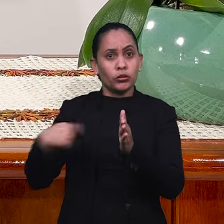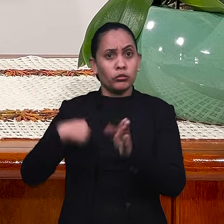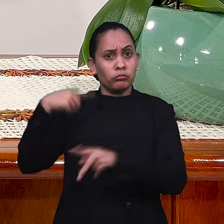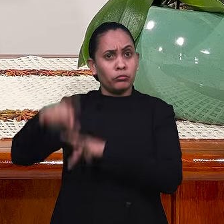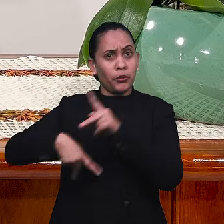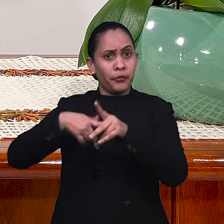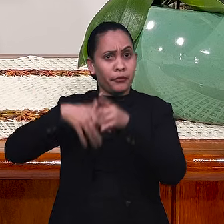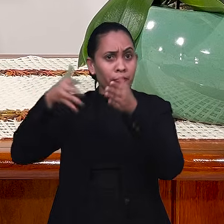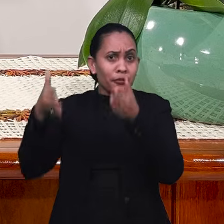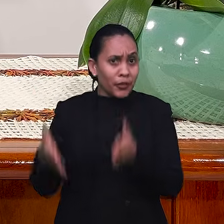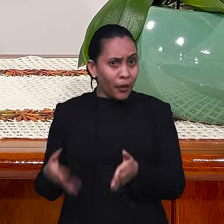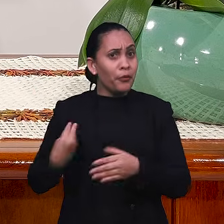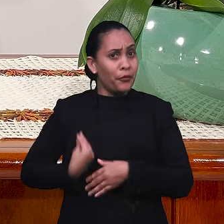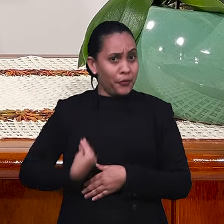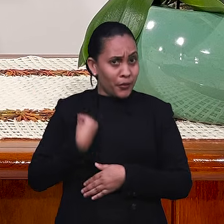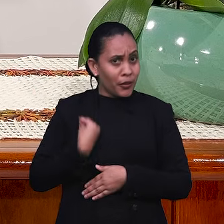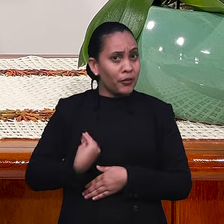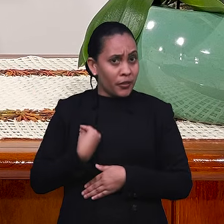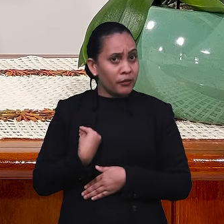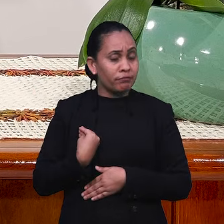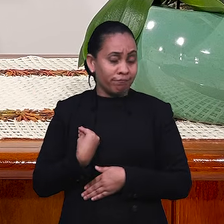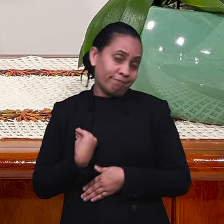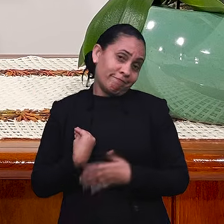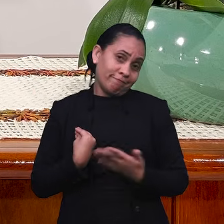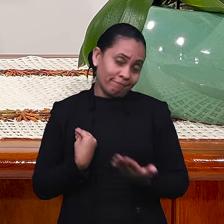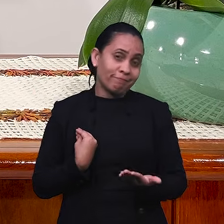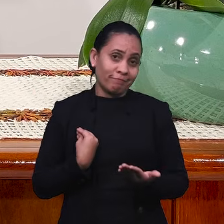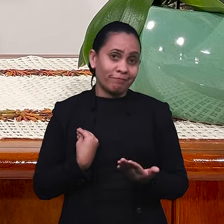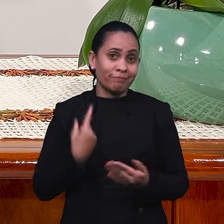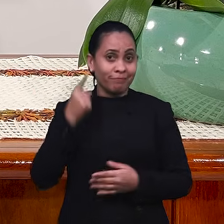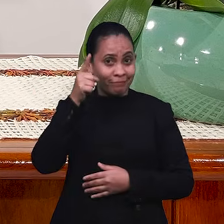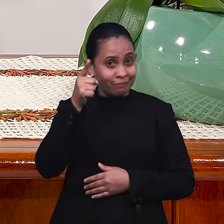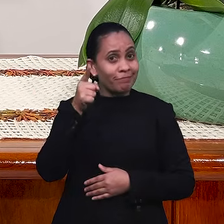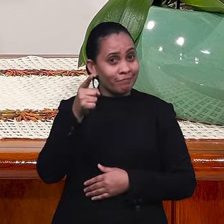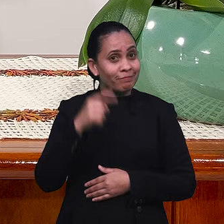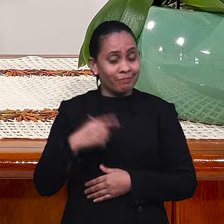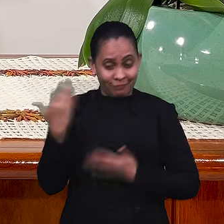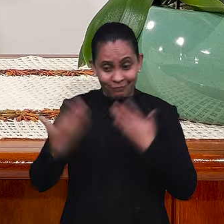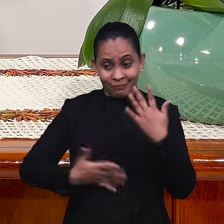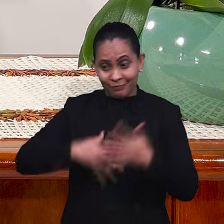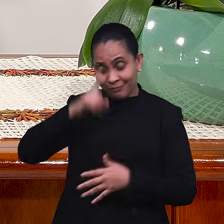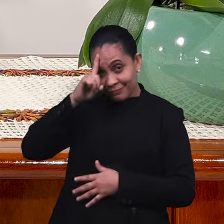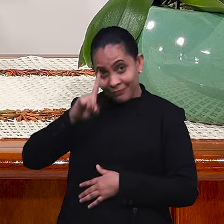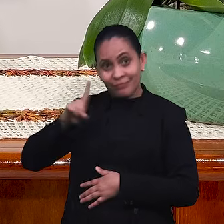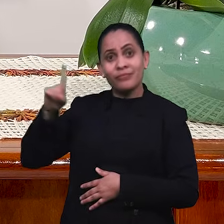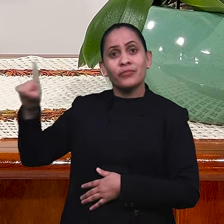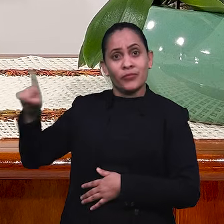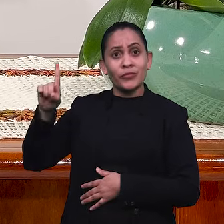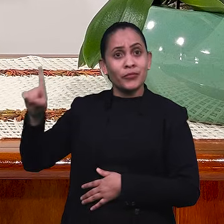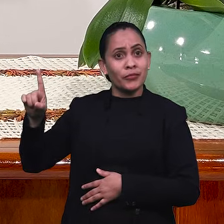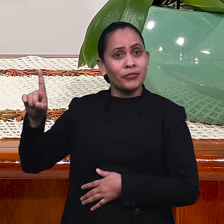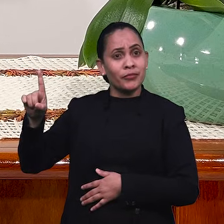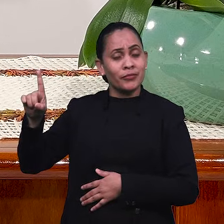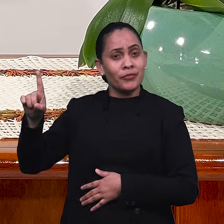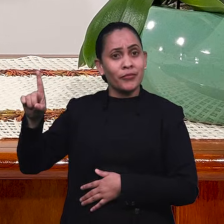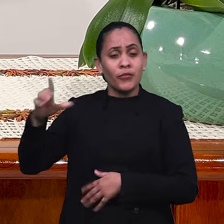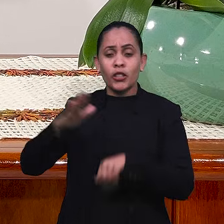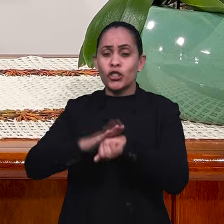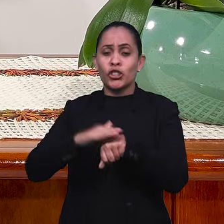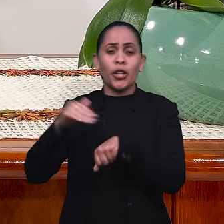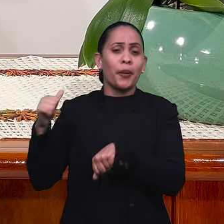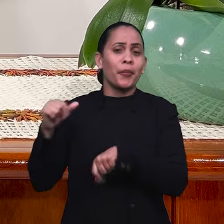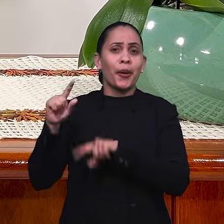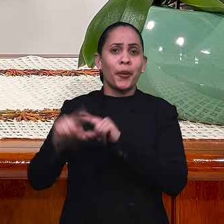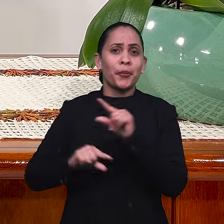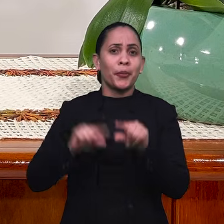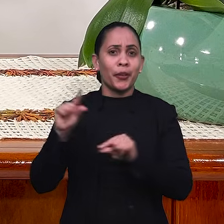atravessa. Estar na obra do Espírito Santo, o que nós às vezes comentamos e chamamos de